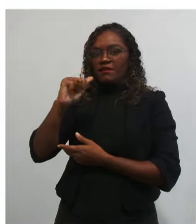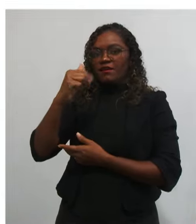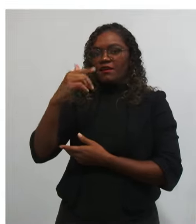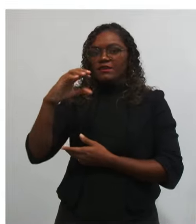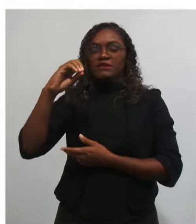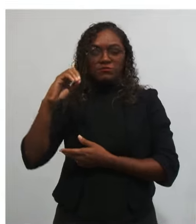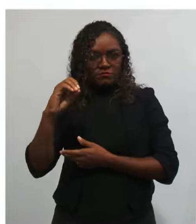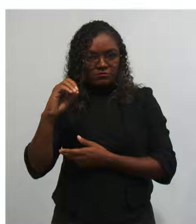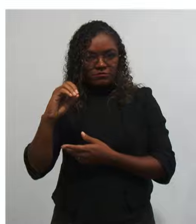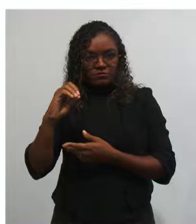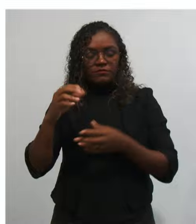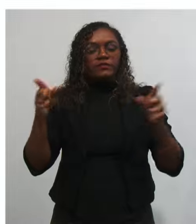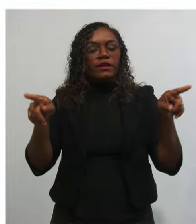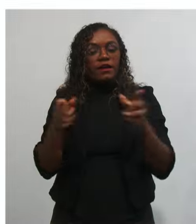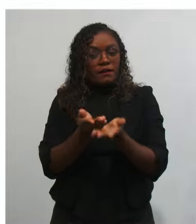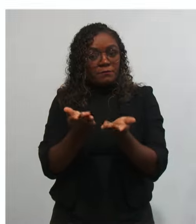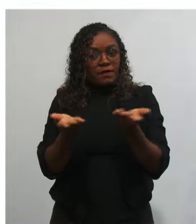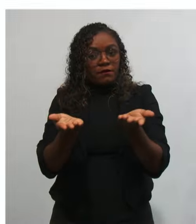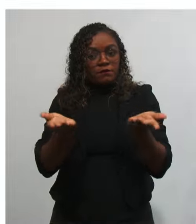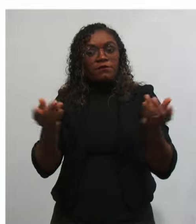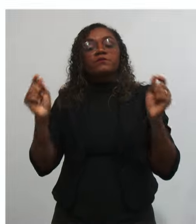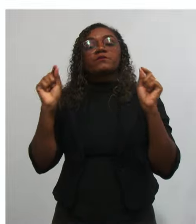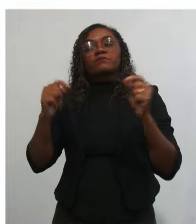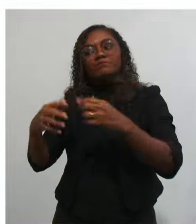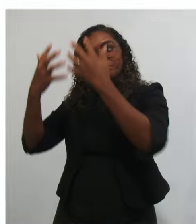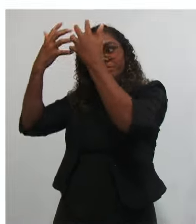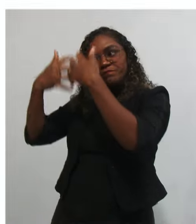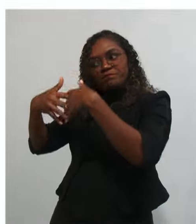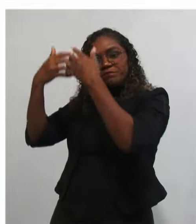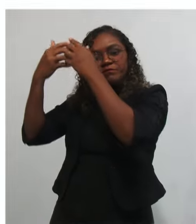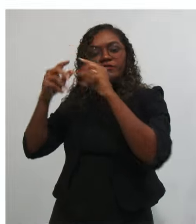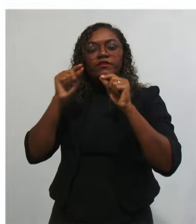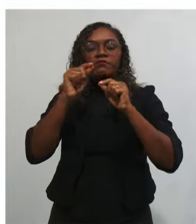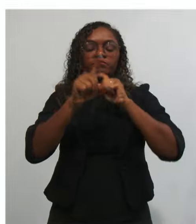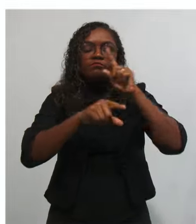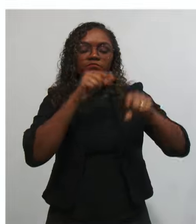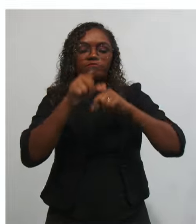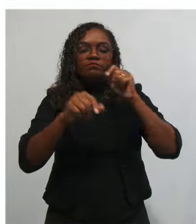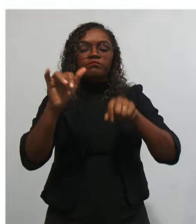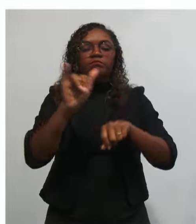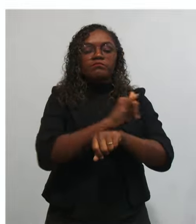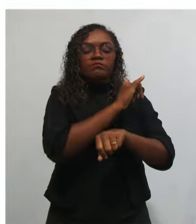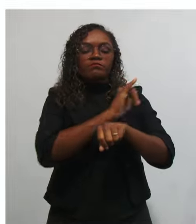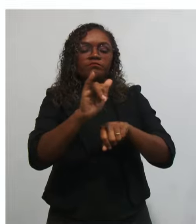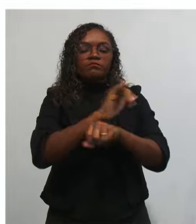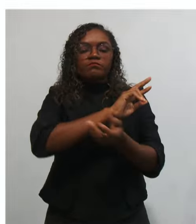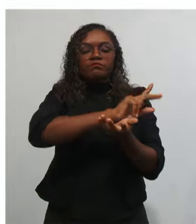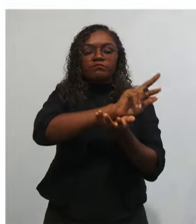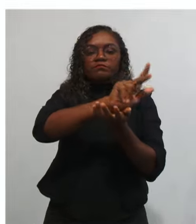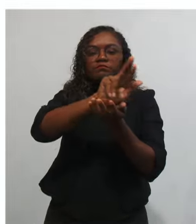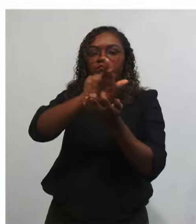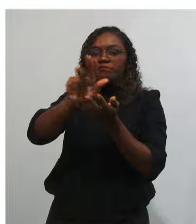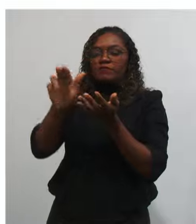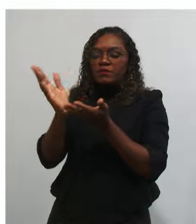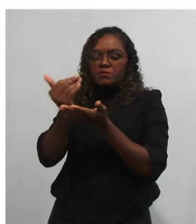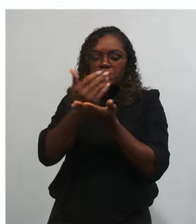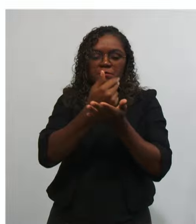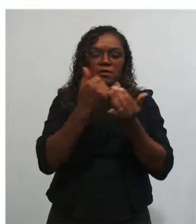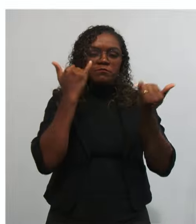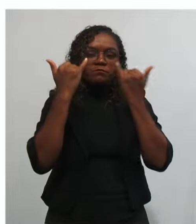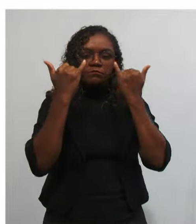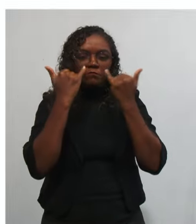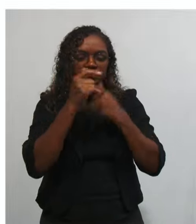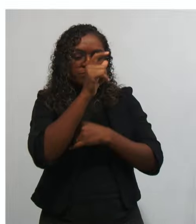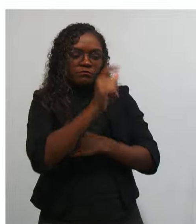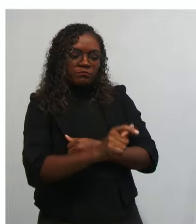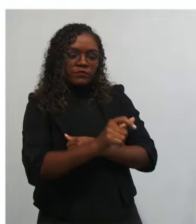irmos produzir bons e adequados instrumentos de coleta de dados para avaliação da aprendizagem dos nossos